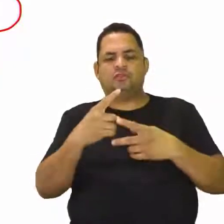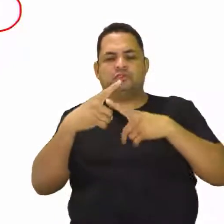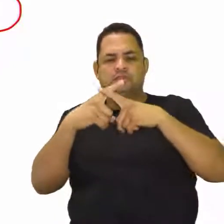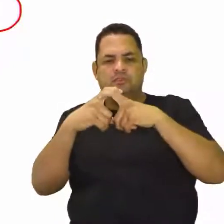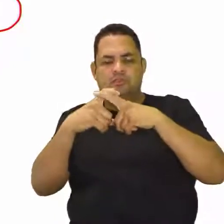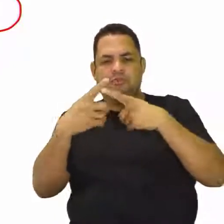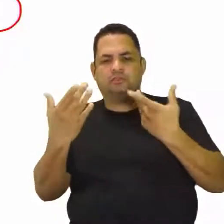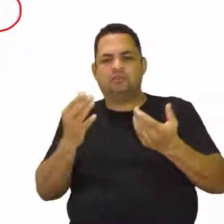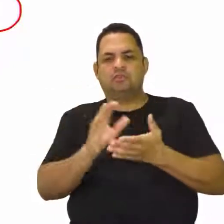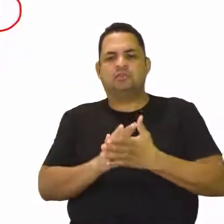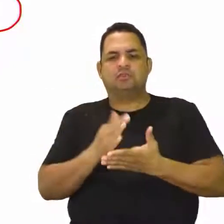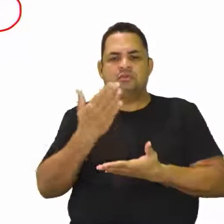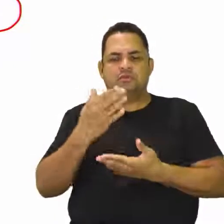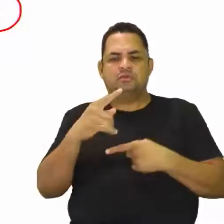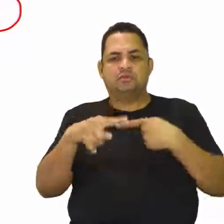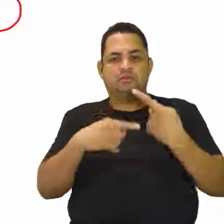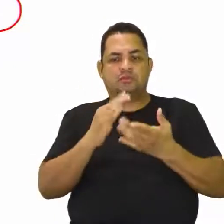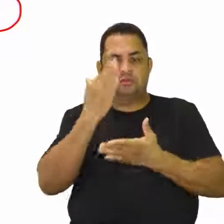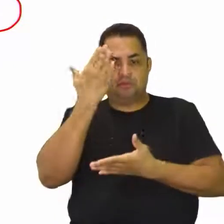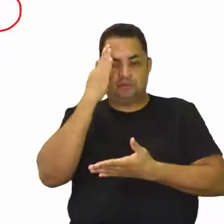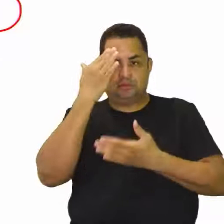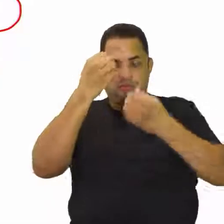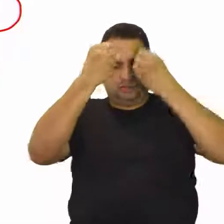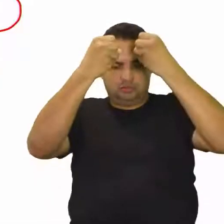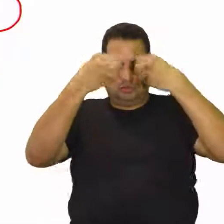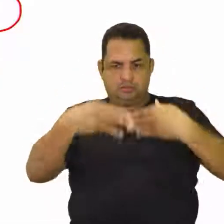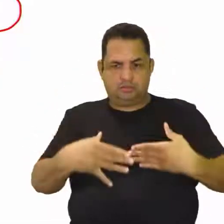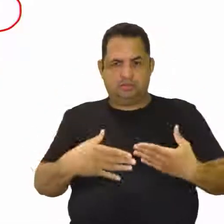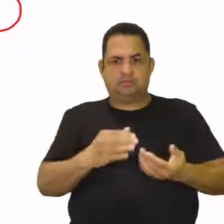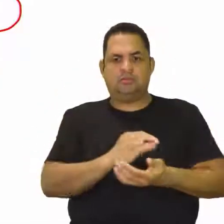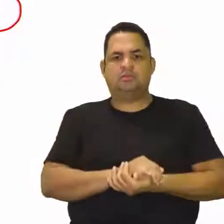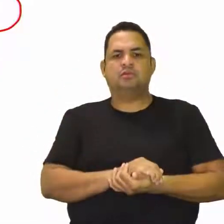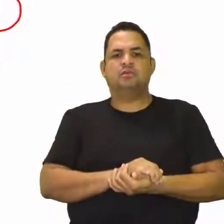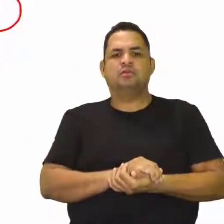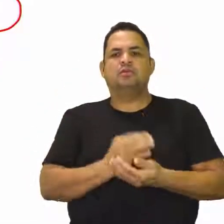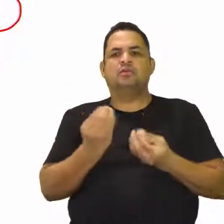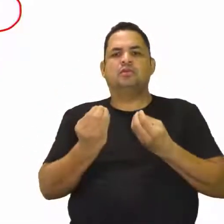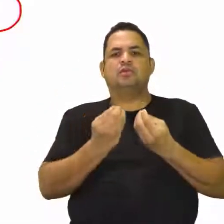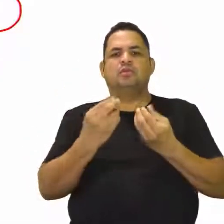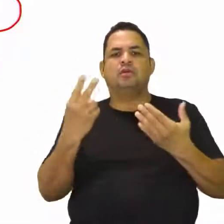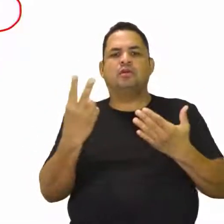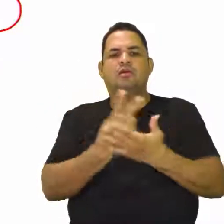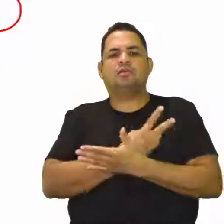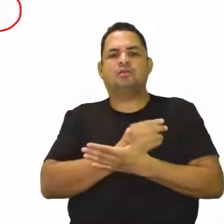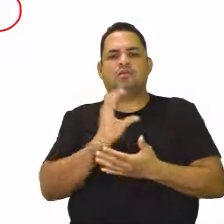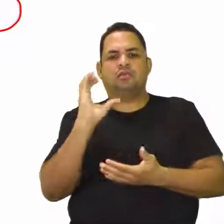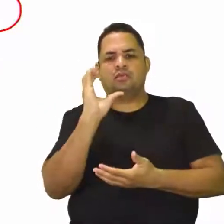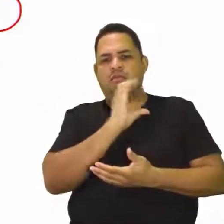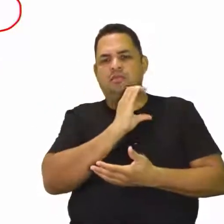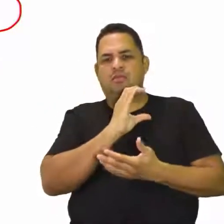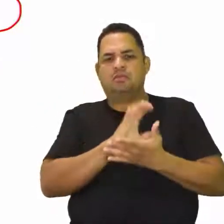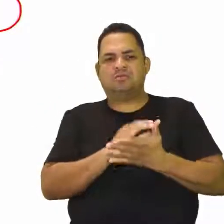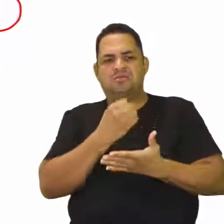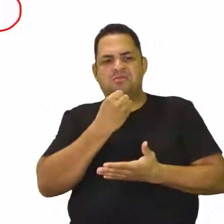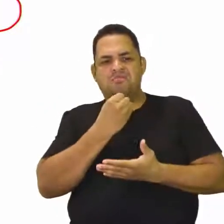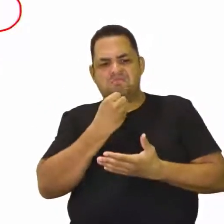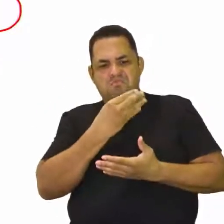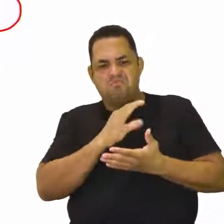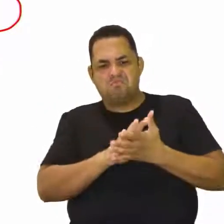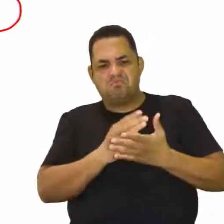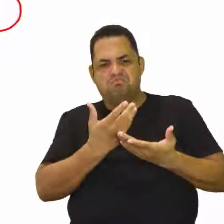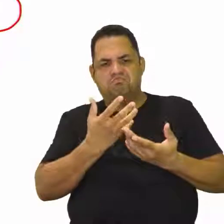entender o que eu quero dizer com isso, eu vou explicar depois. Como que se deu essa rápida e eficiente